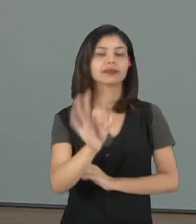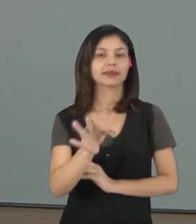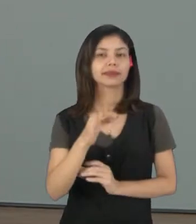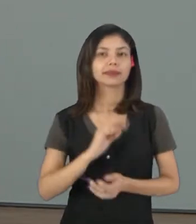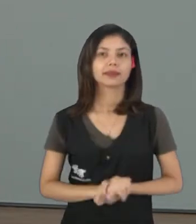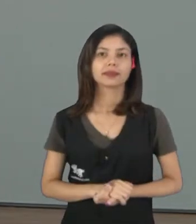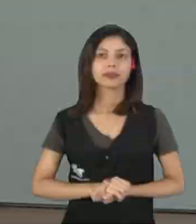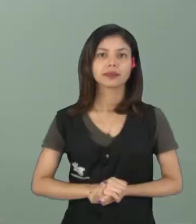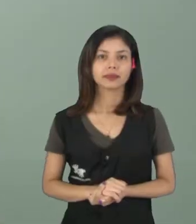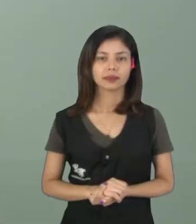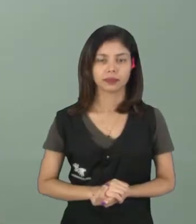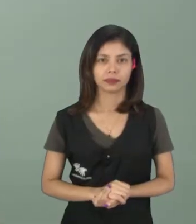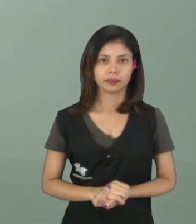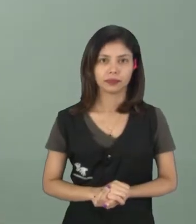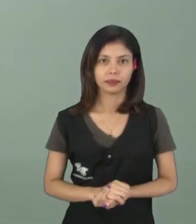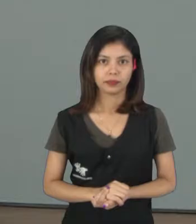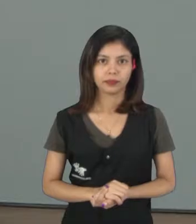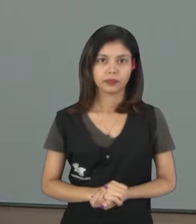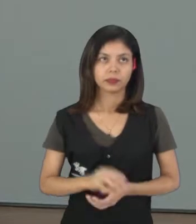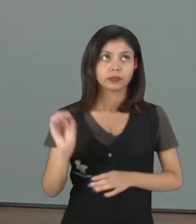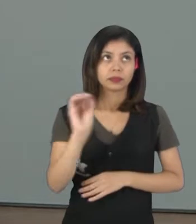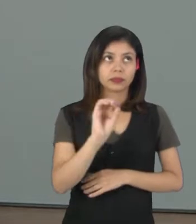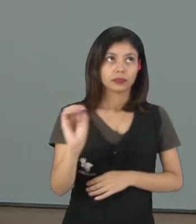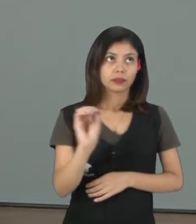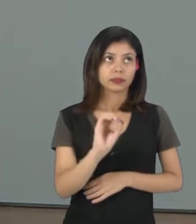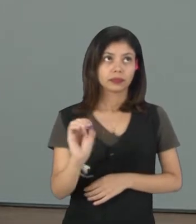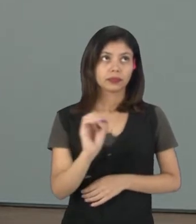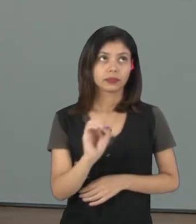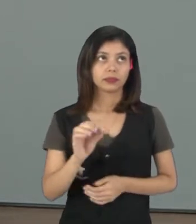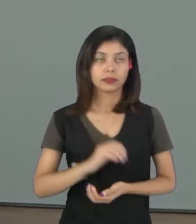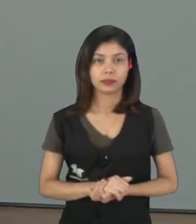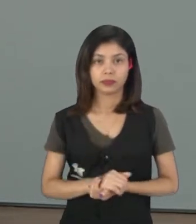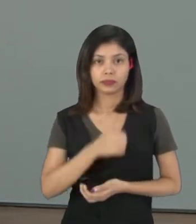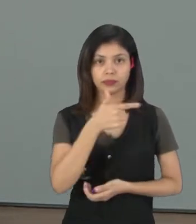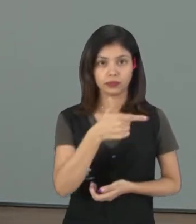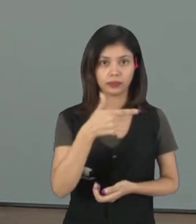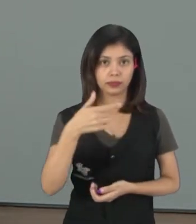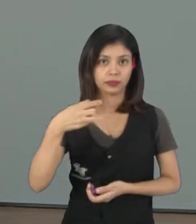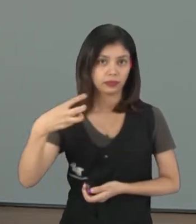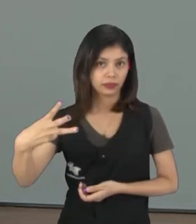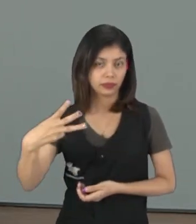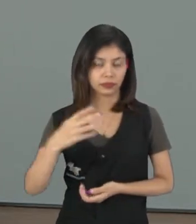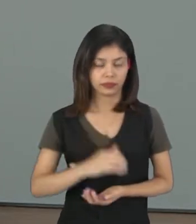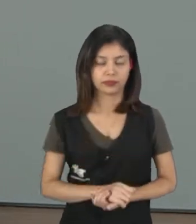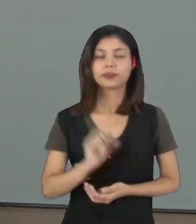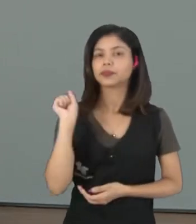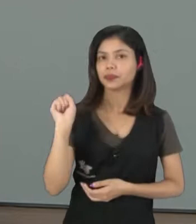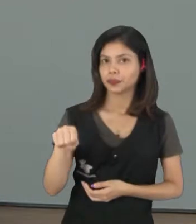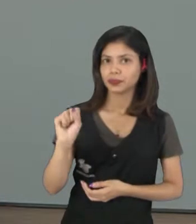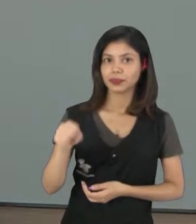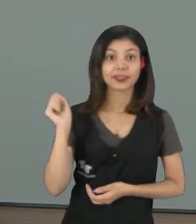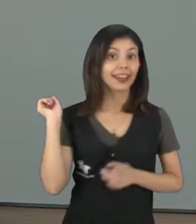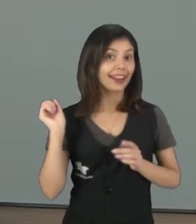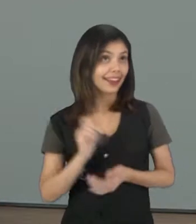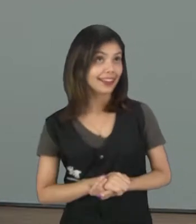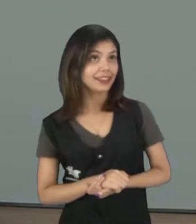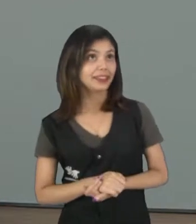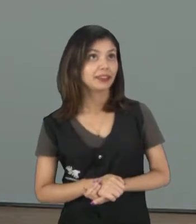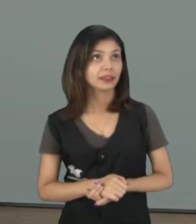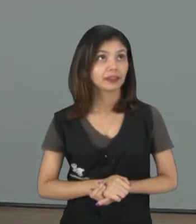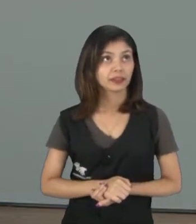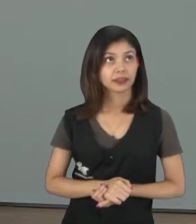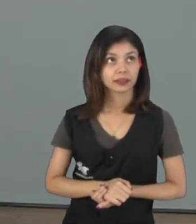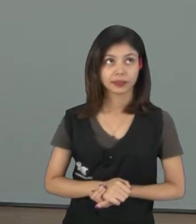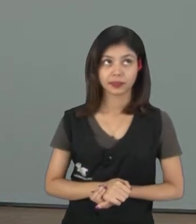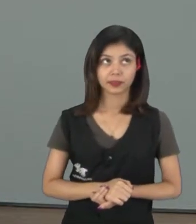e vai marcar também tá bom É aqui em outubro no dia 23 isso mesmo olha vai